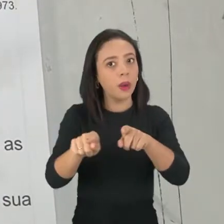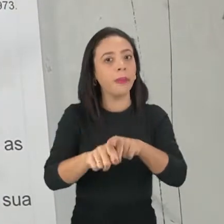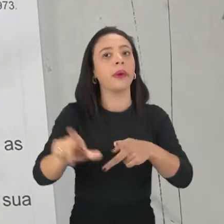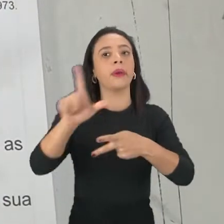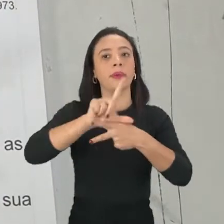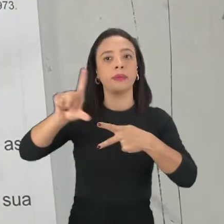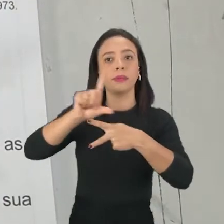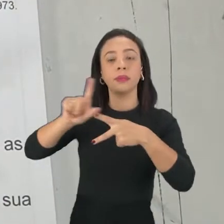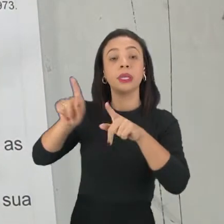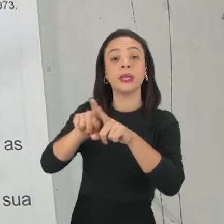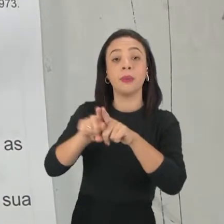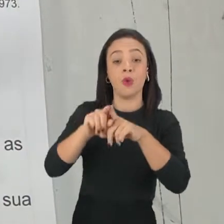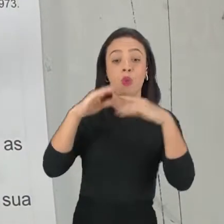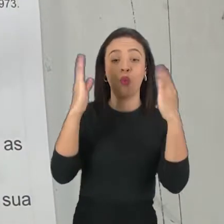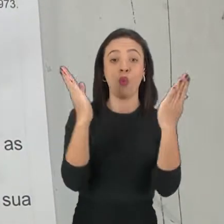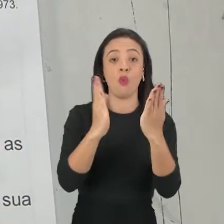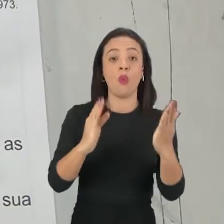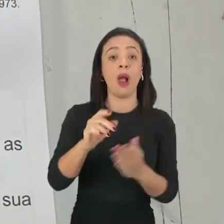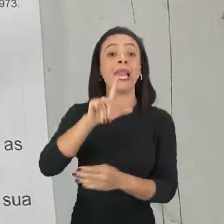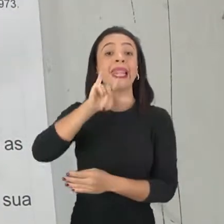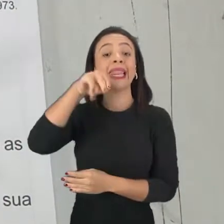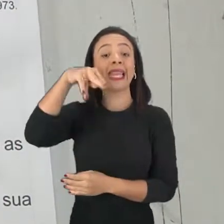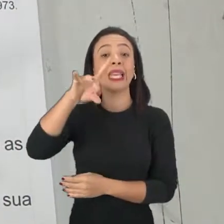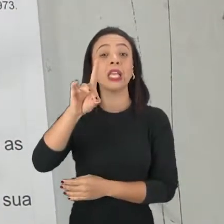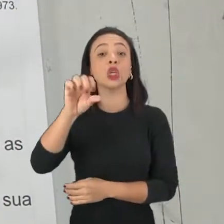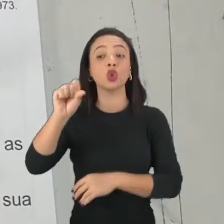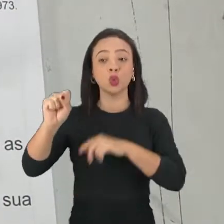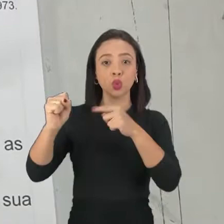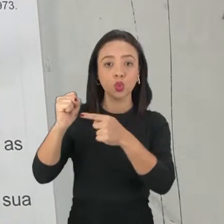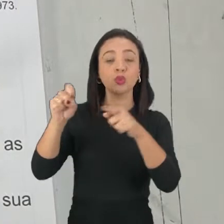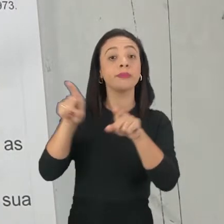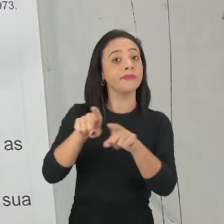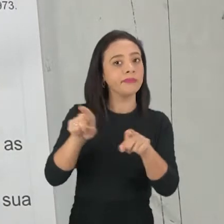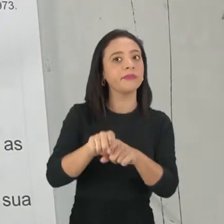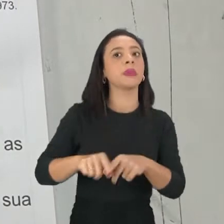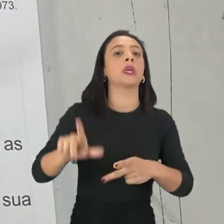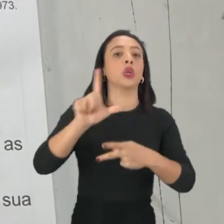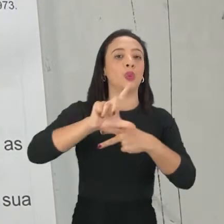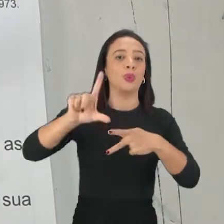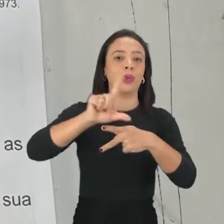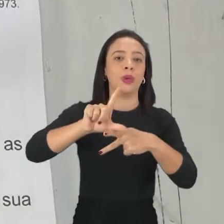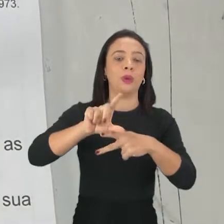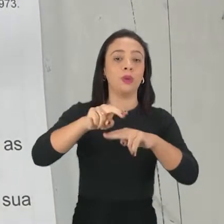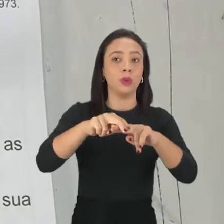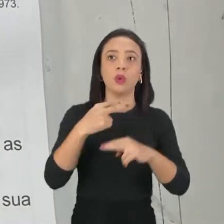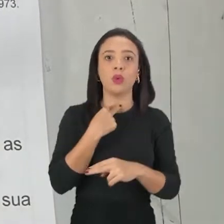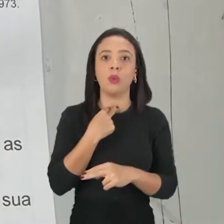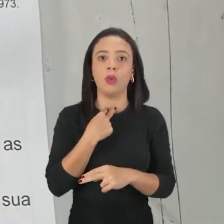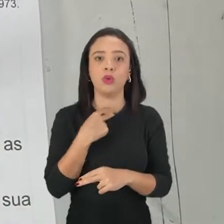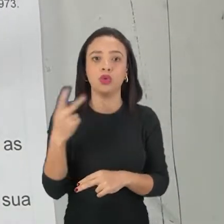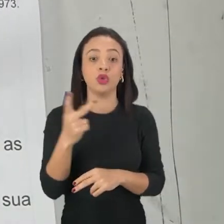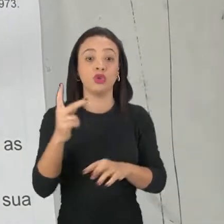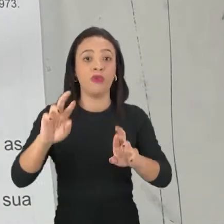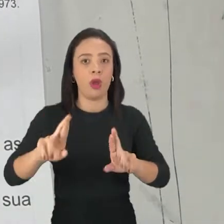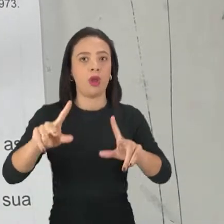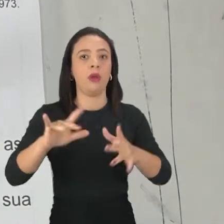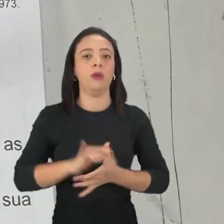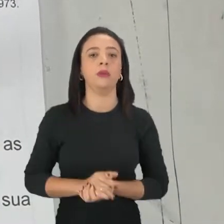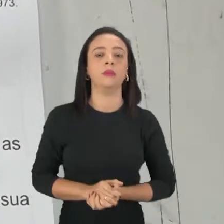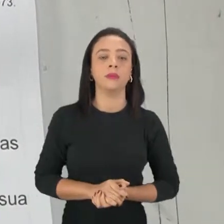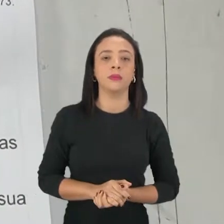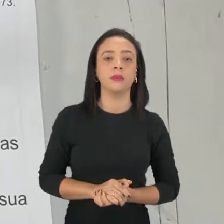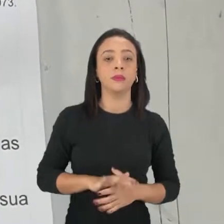lindos ele está então não posso colocar lindo e lindos Ah tá é